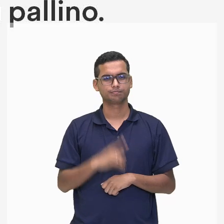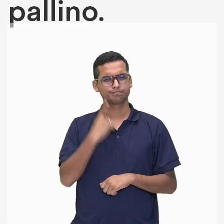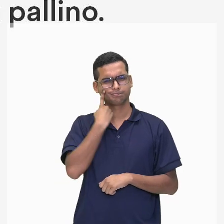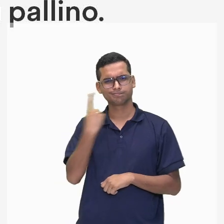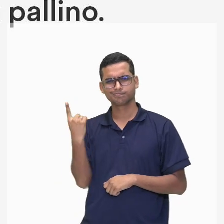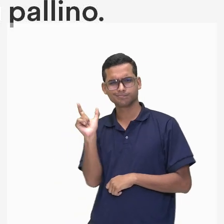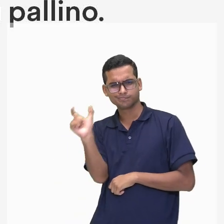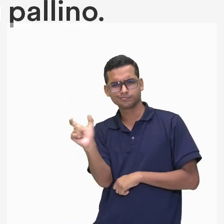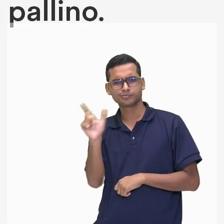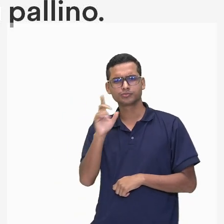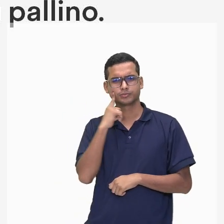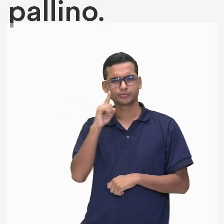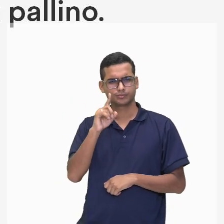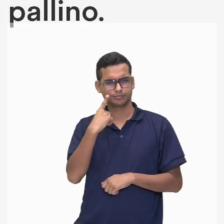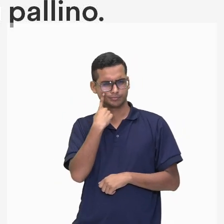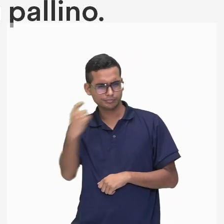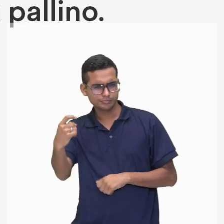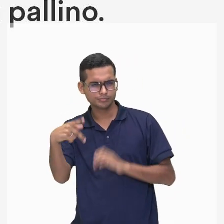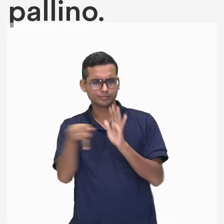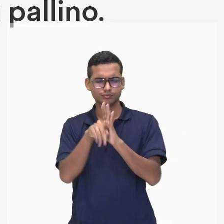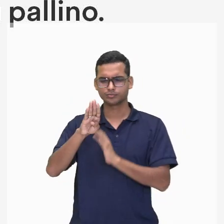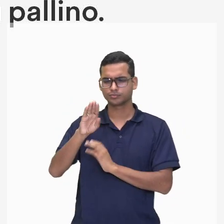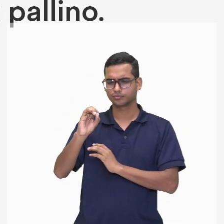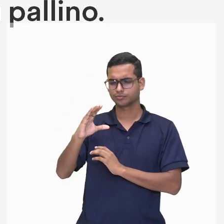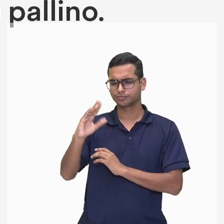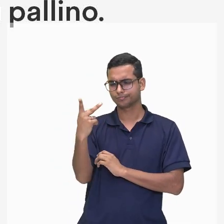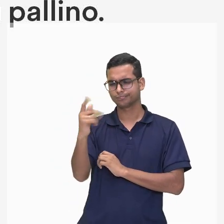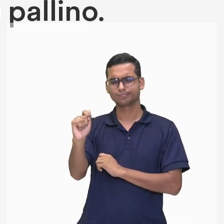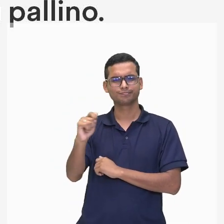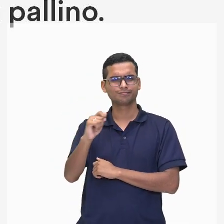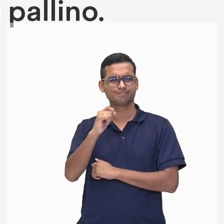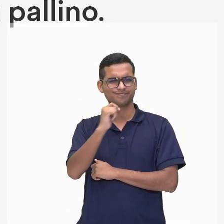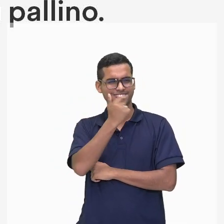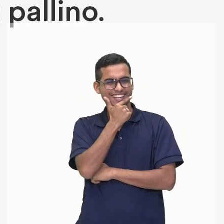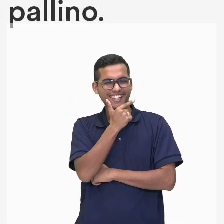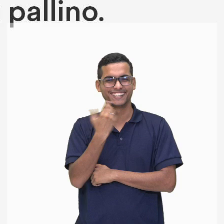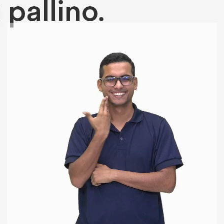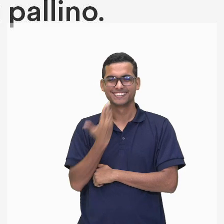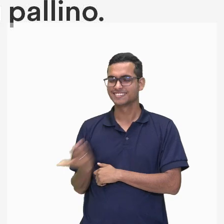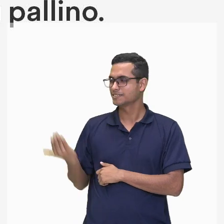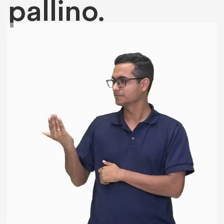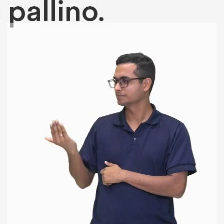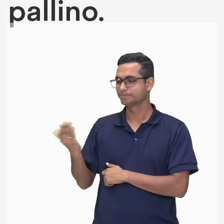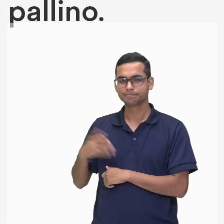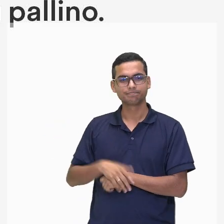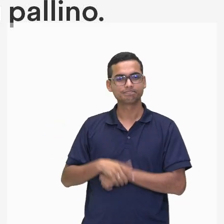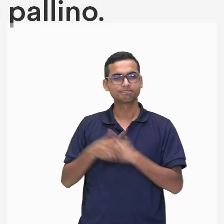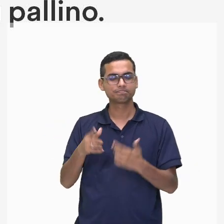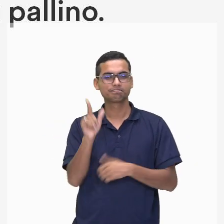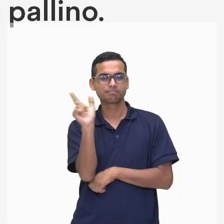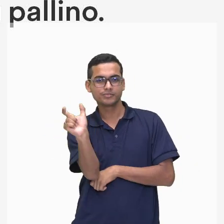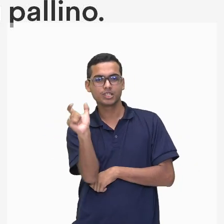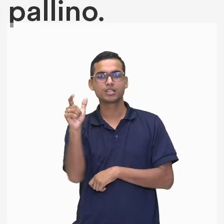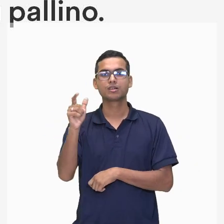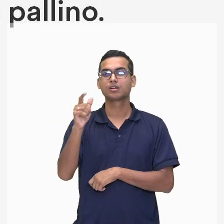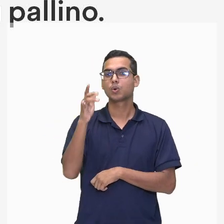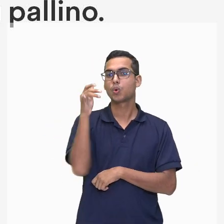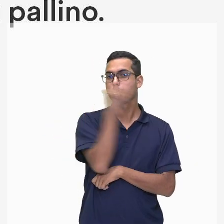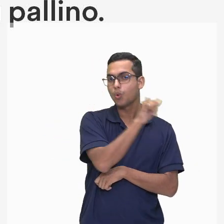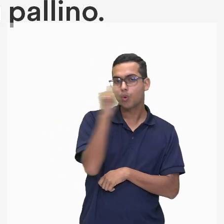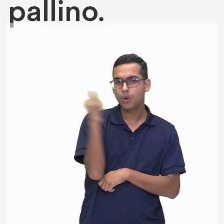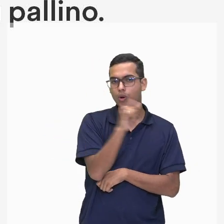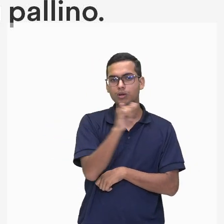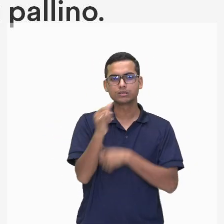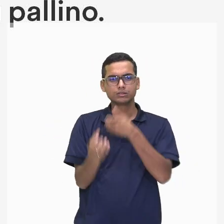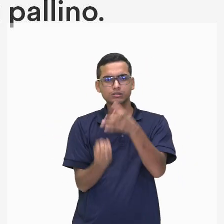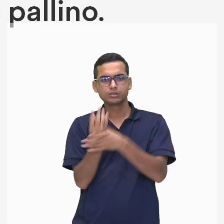já tinham ouvido falar? Parece um nome bem engraçado, né? Ele vem de uma palavra italiana, que é